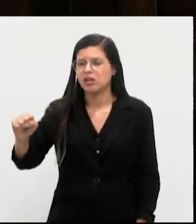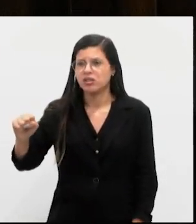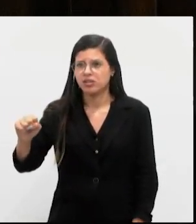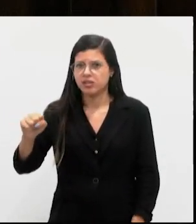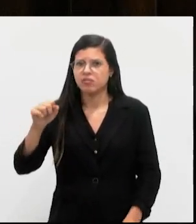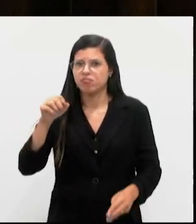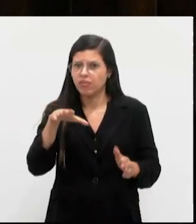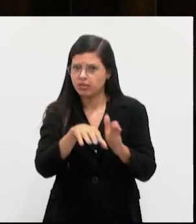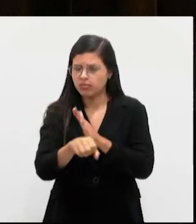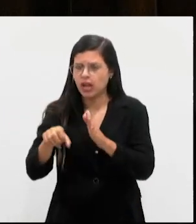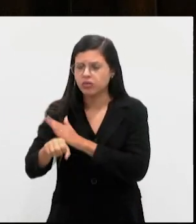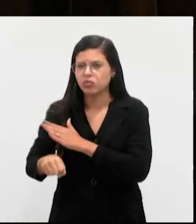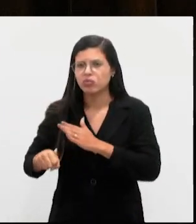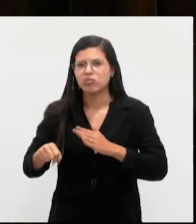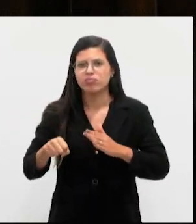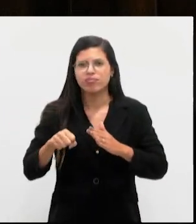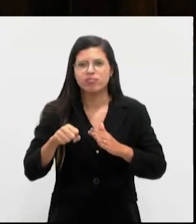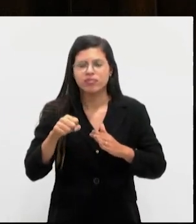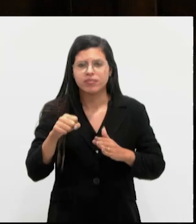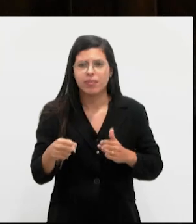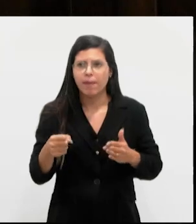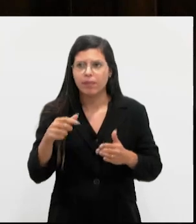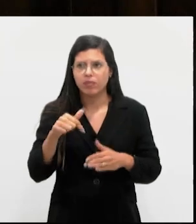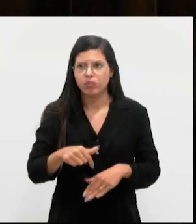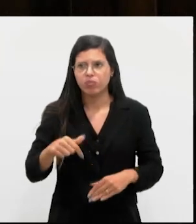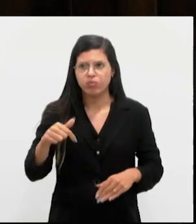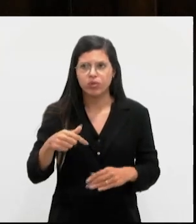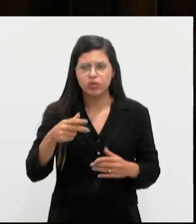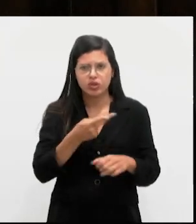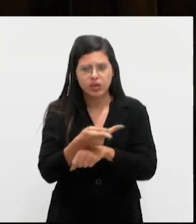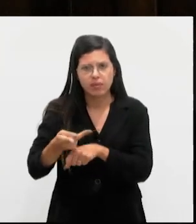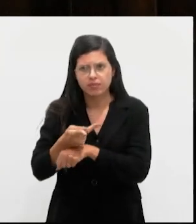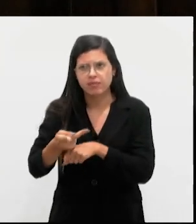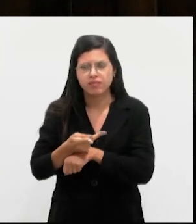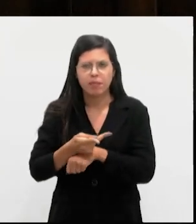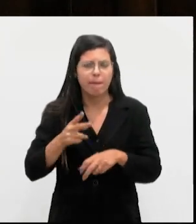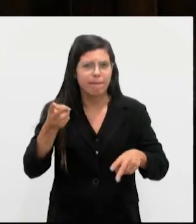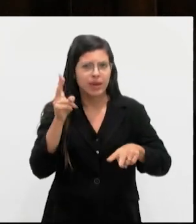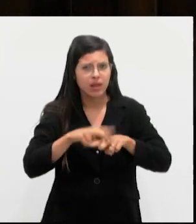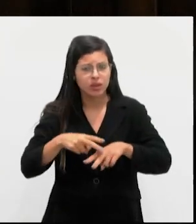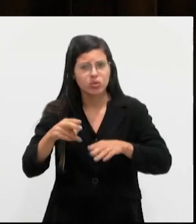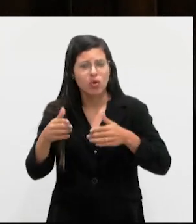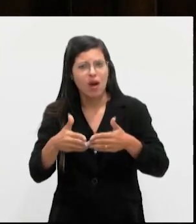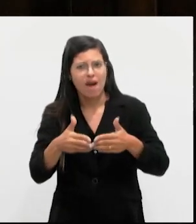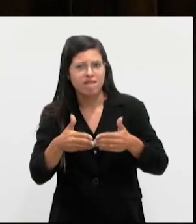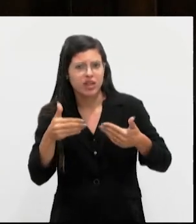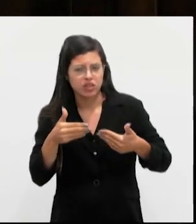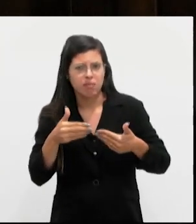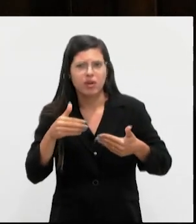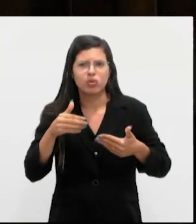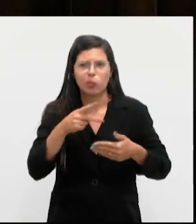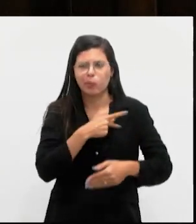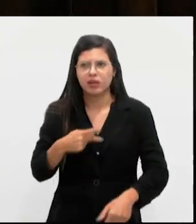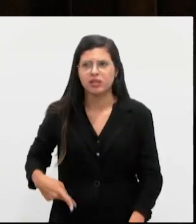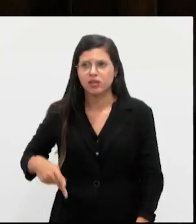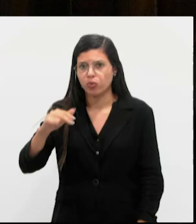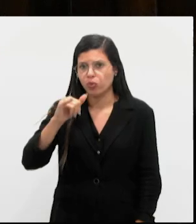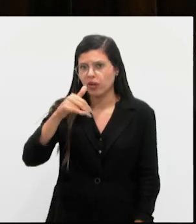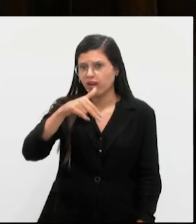apreensão, 5 ou 6 presos, afastamento de presidente do INSS. O presidente